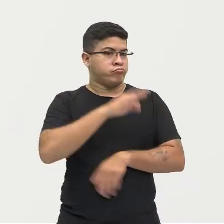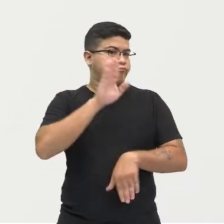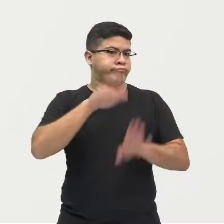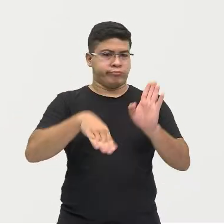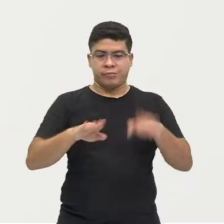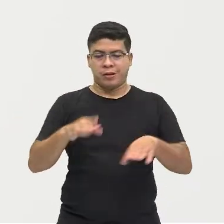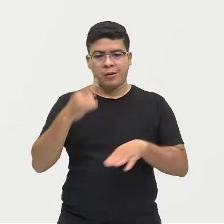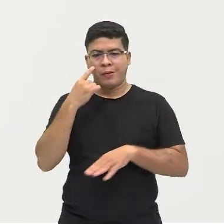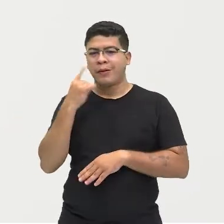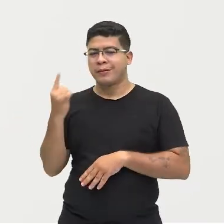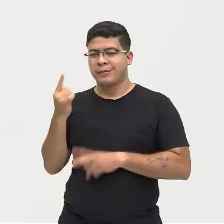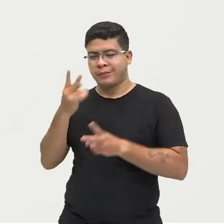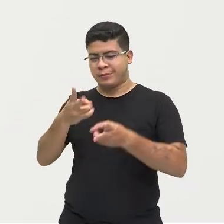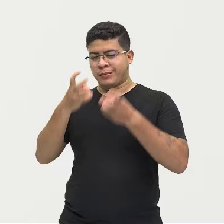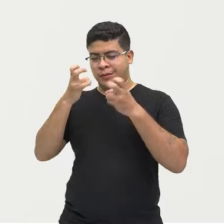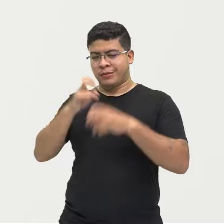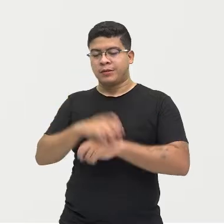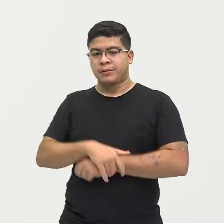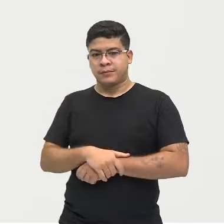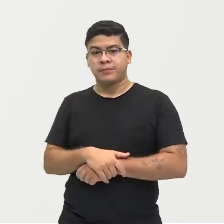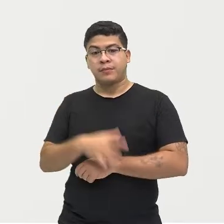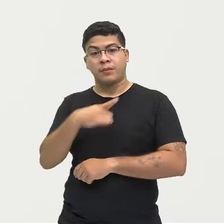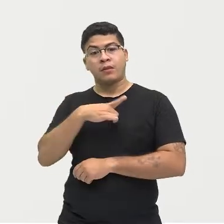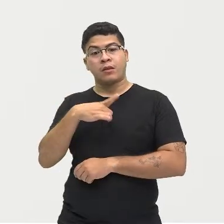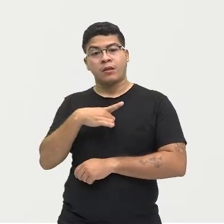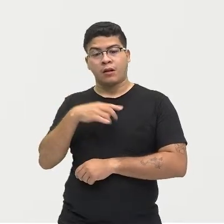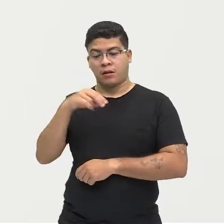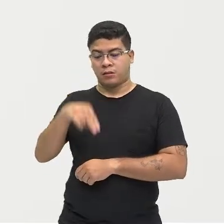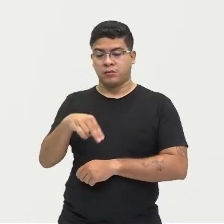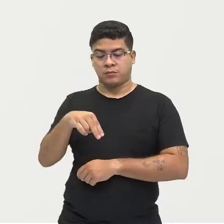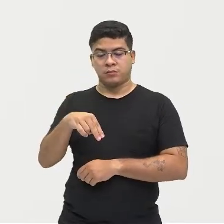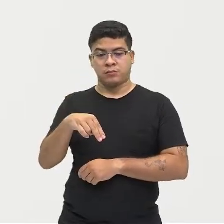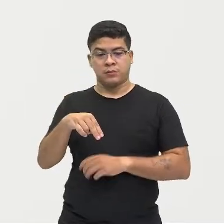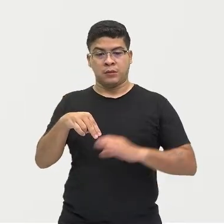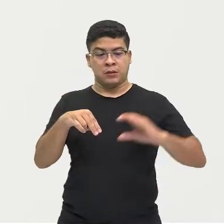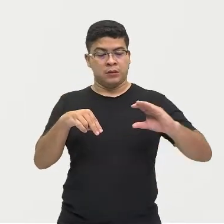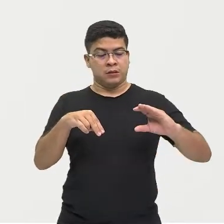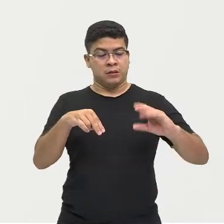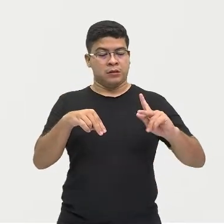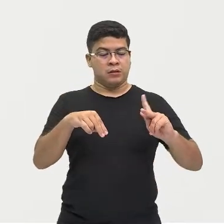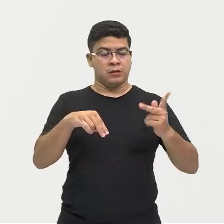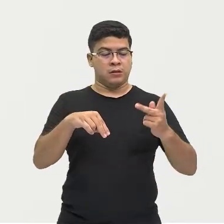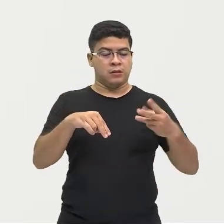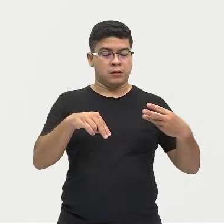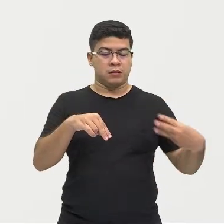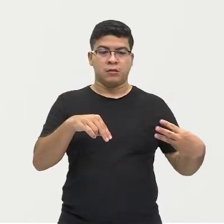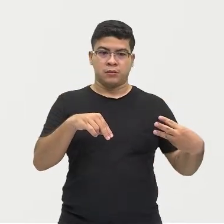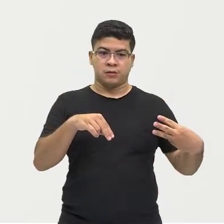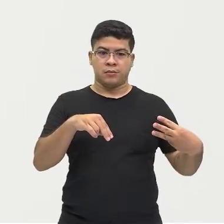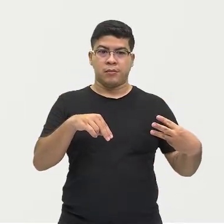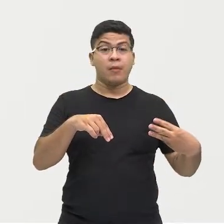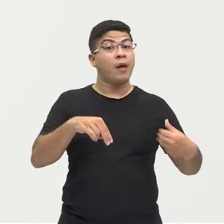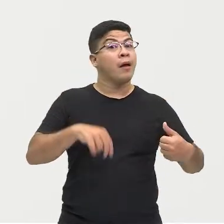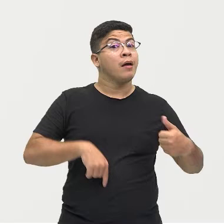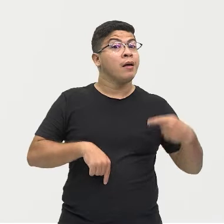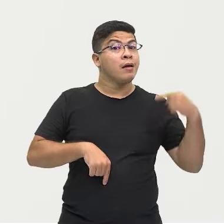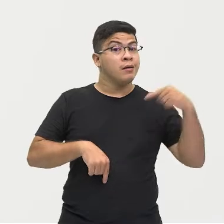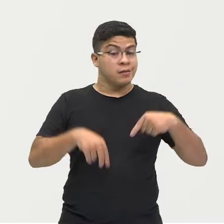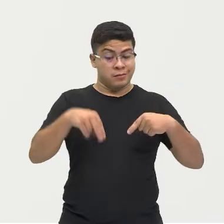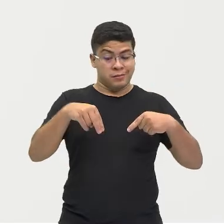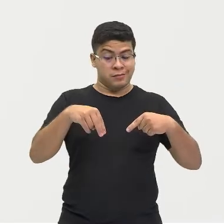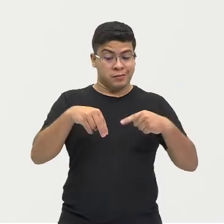aqui e aqui tem o radical metil. Ela é chamada de amina primária, porque só tem um radical